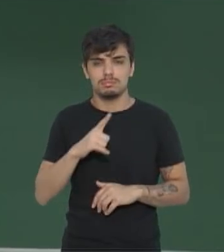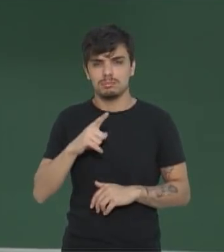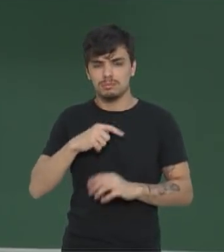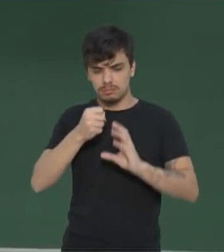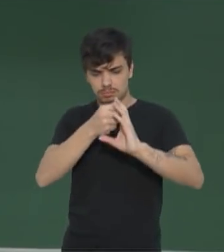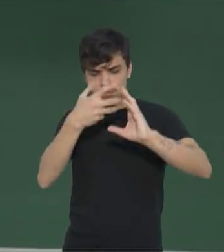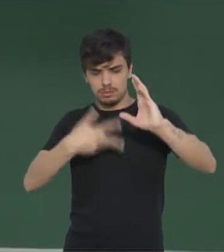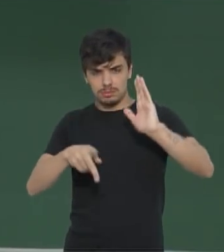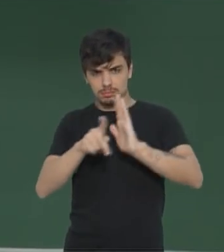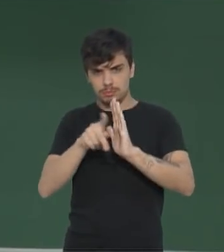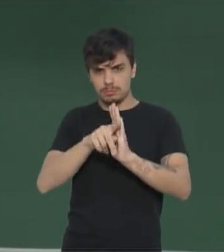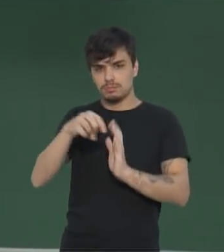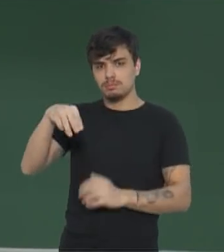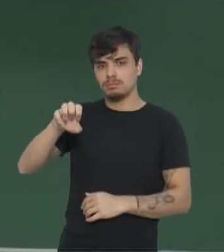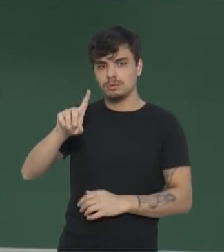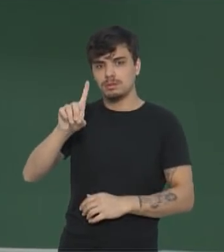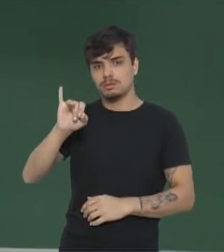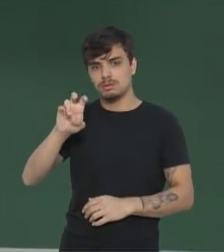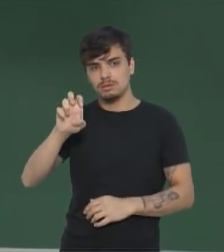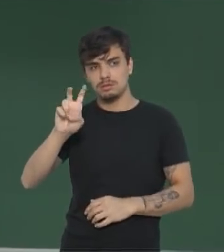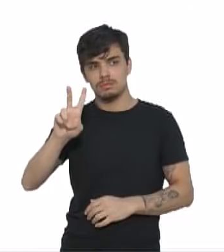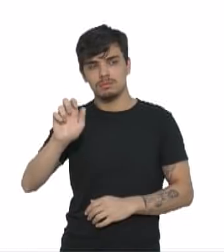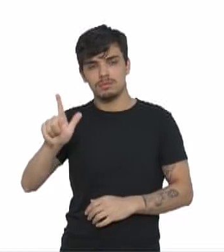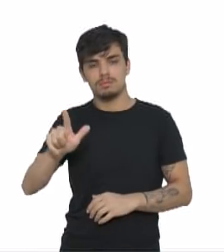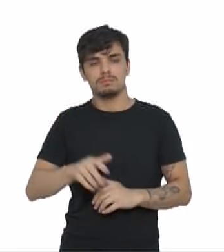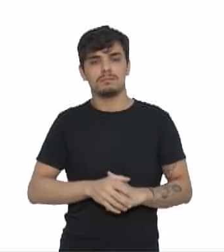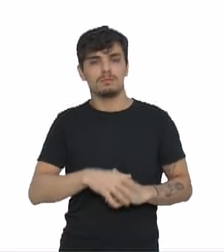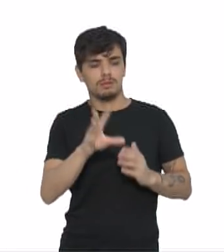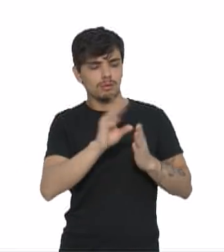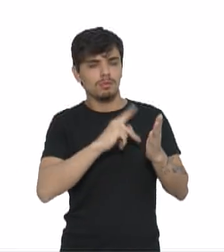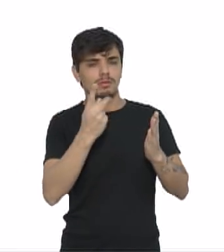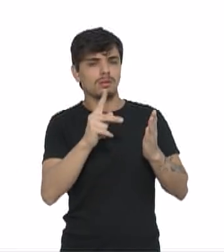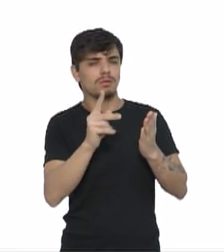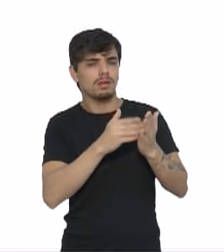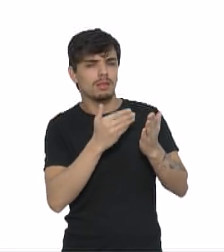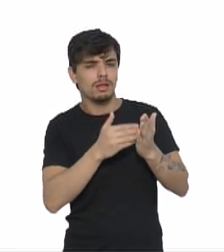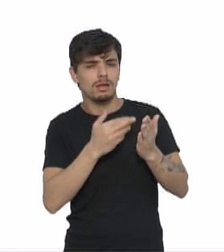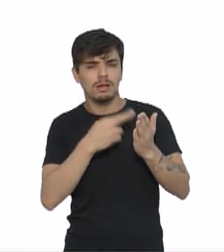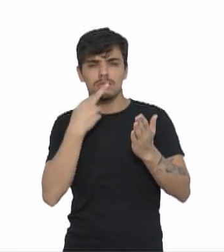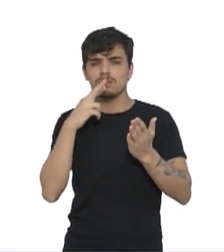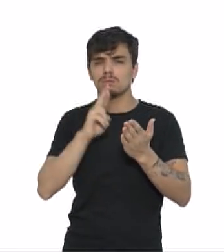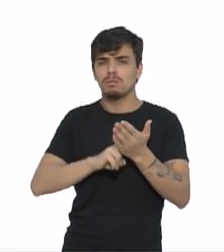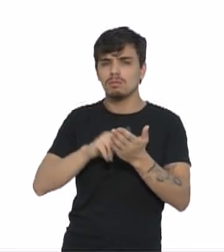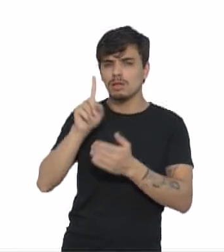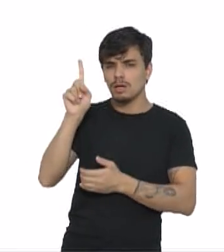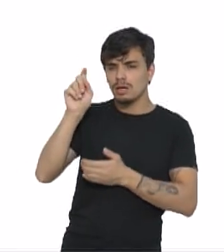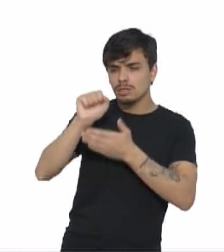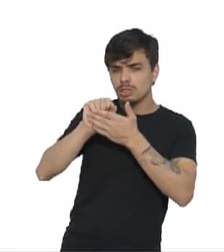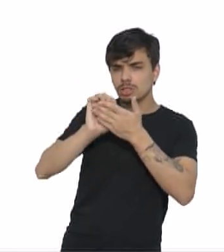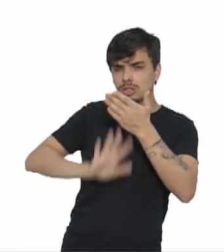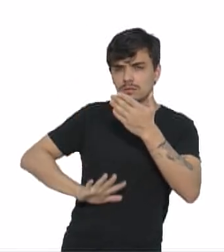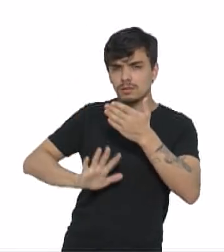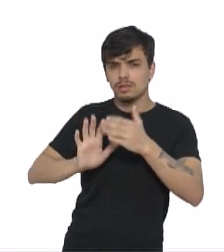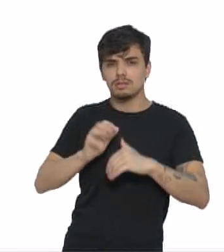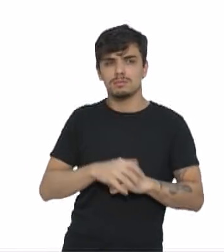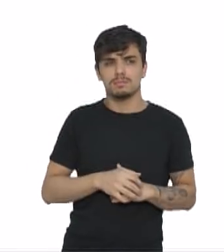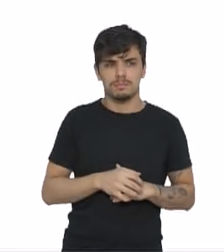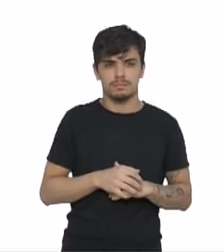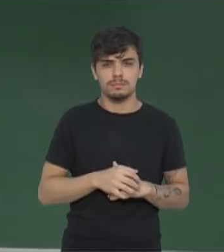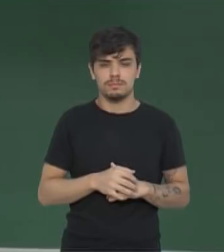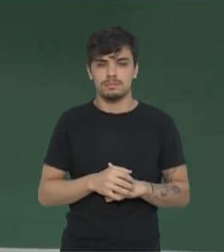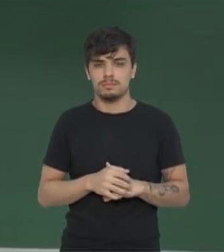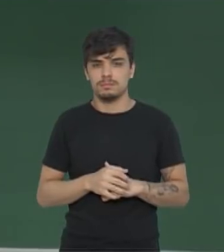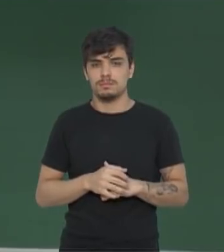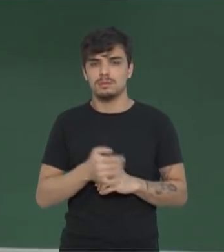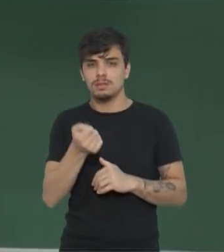bem medieval mesmo. Copie seu caderno e responda, no contexto das guerras de reconquista, como ocorreu a anexação de Algarves?